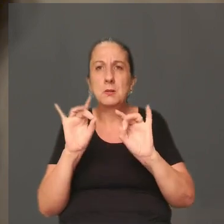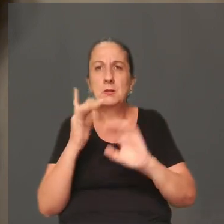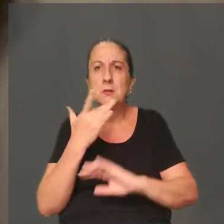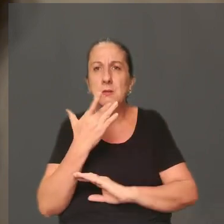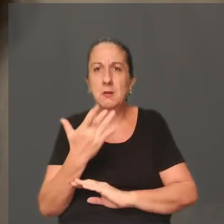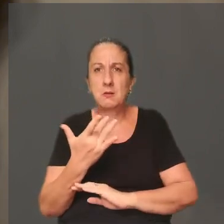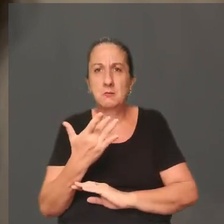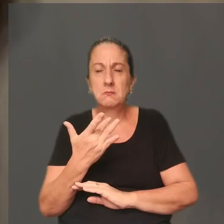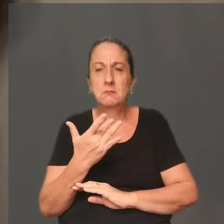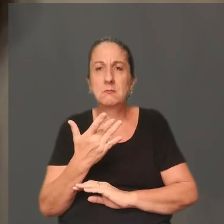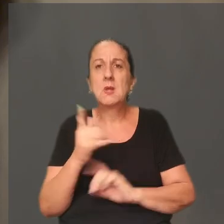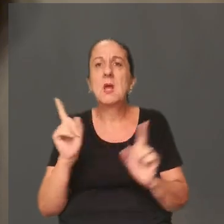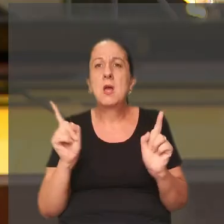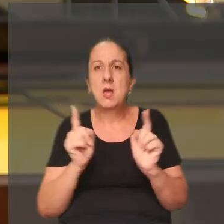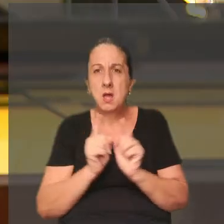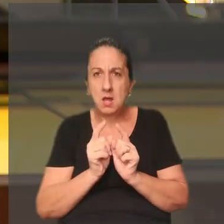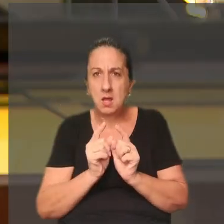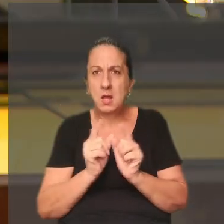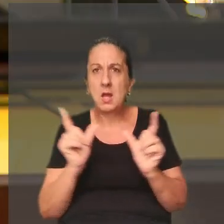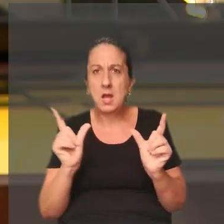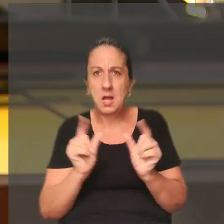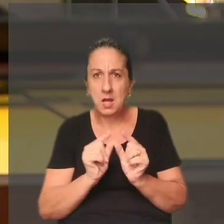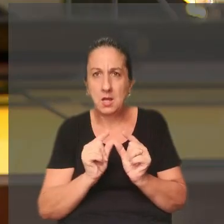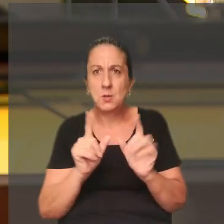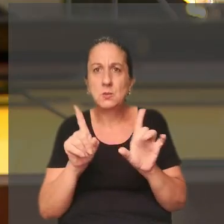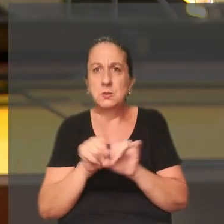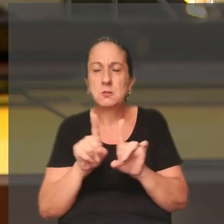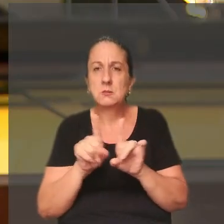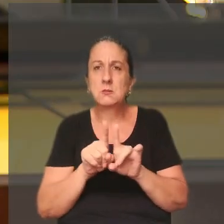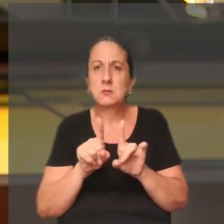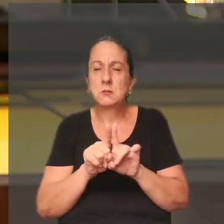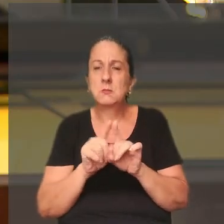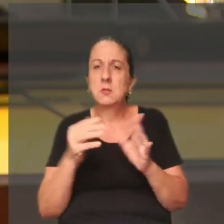turno, especialmente no turno da tarde. Chegou-se a reduzir